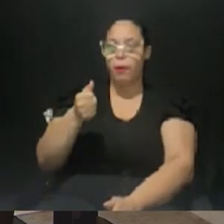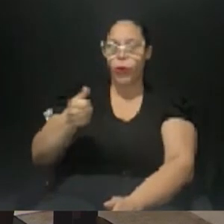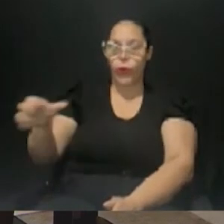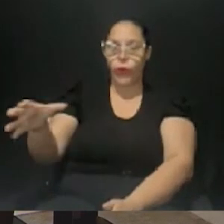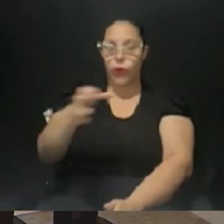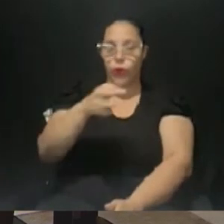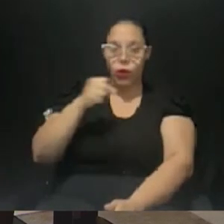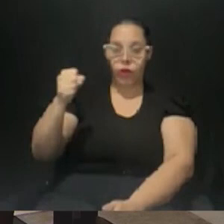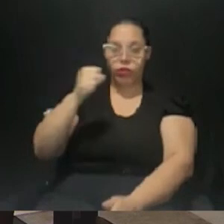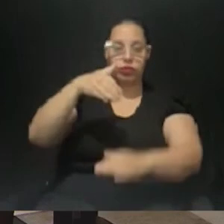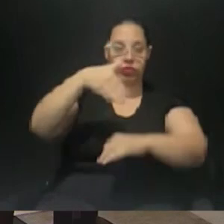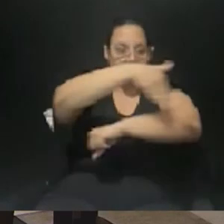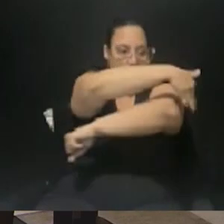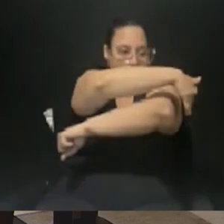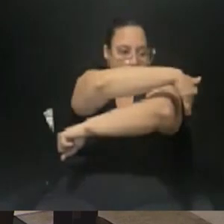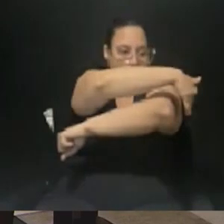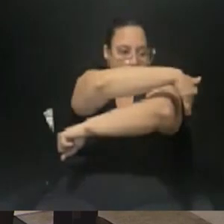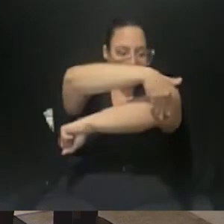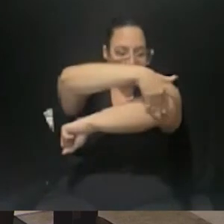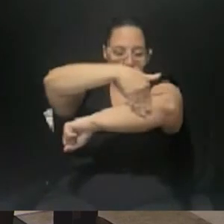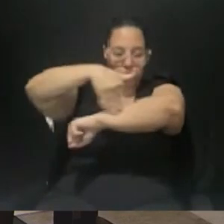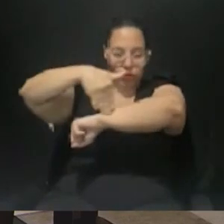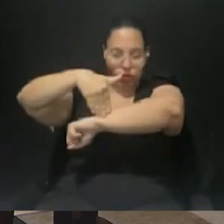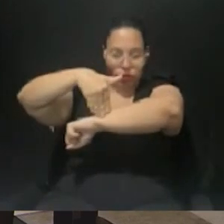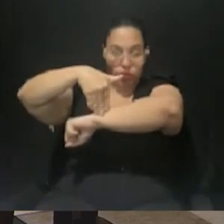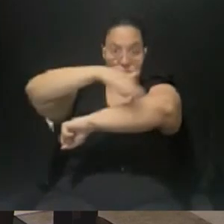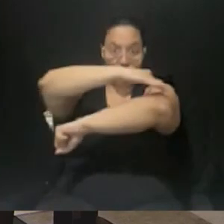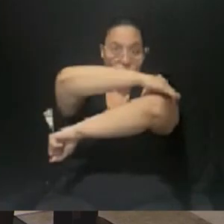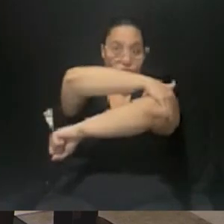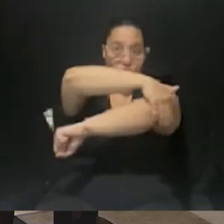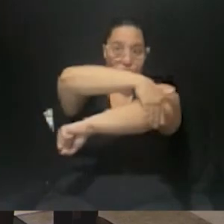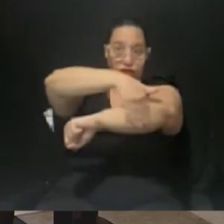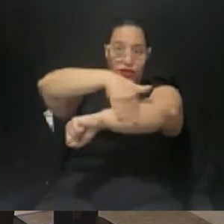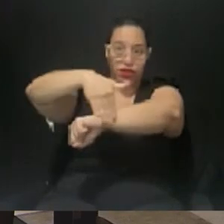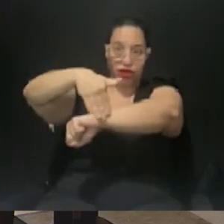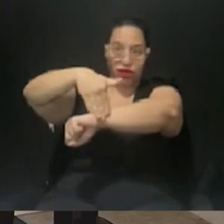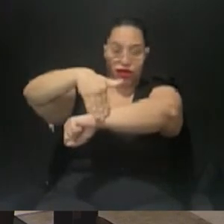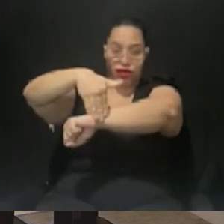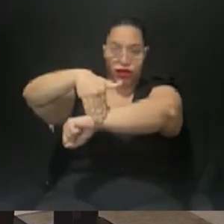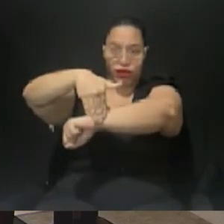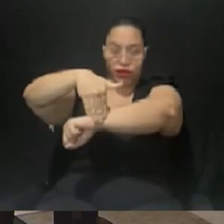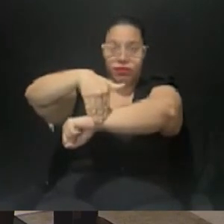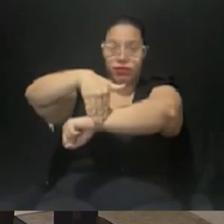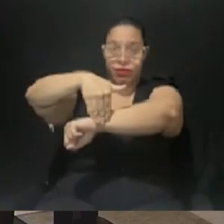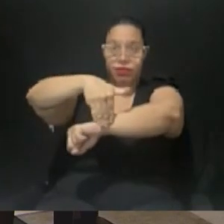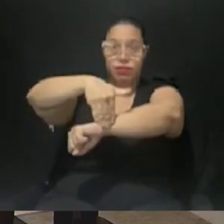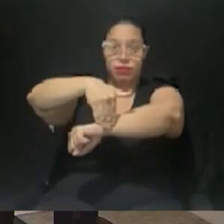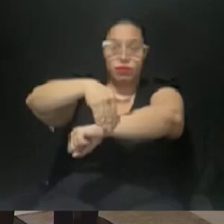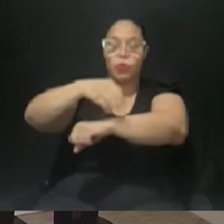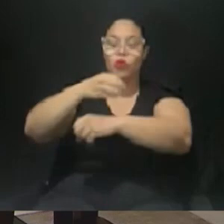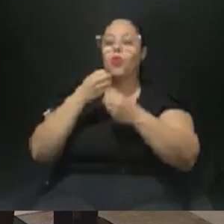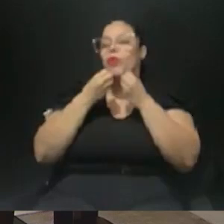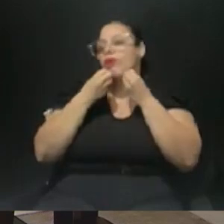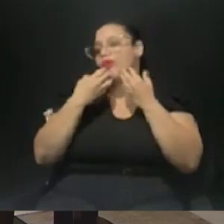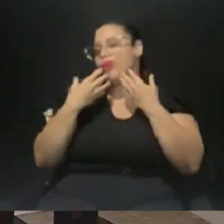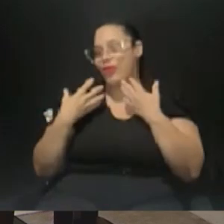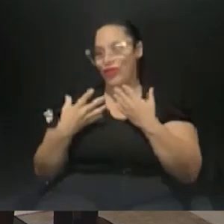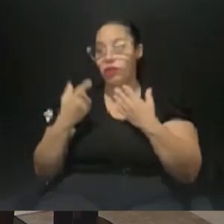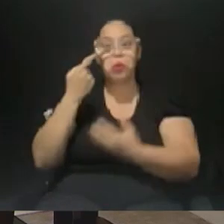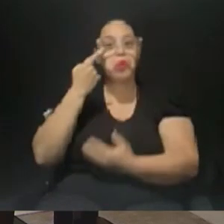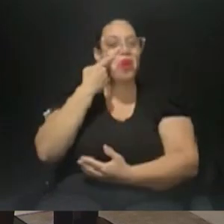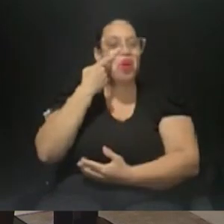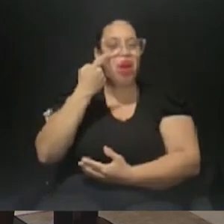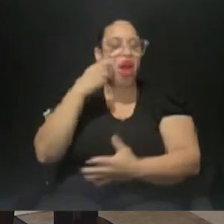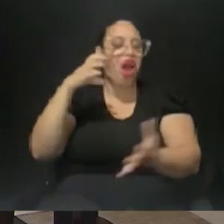por clientes e mesas. E como é bom ver o centro de Campinas frequentado,